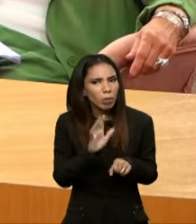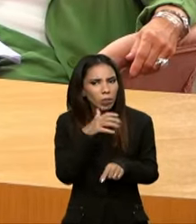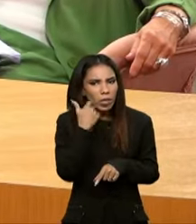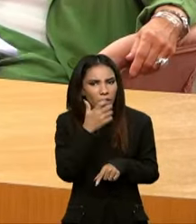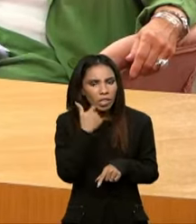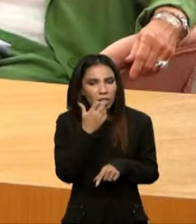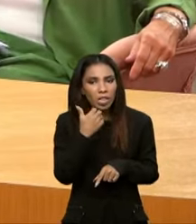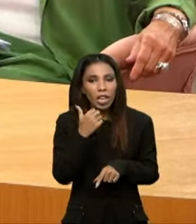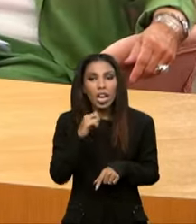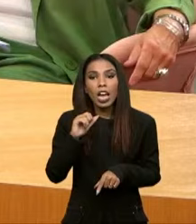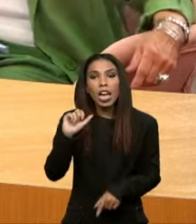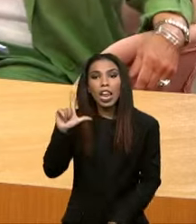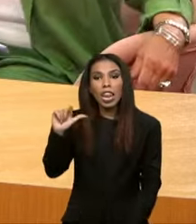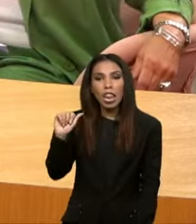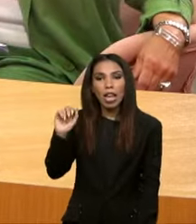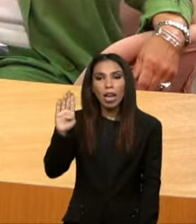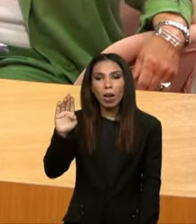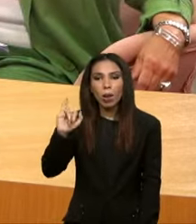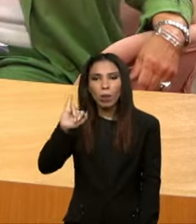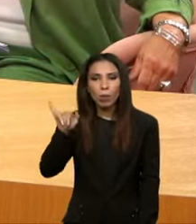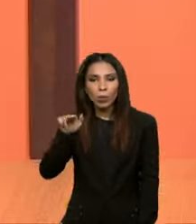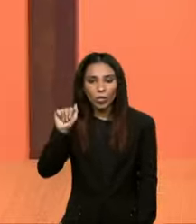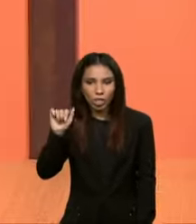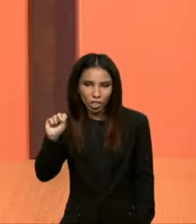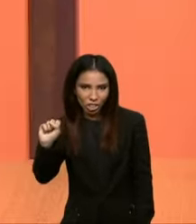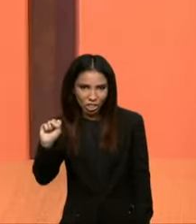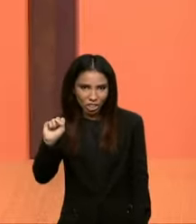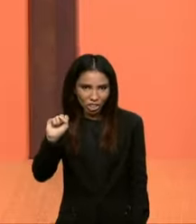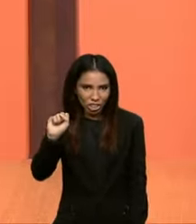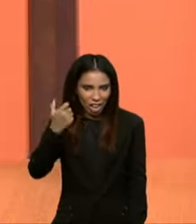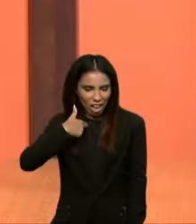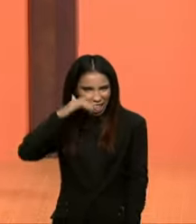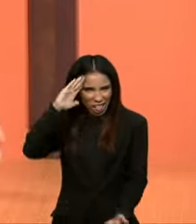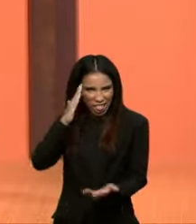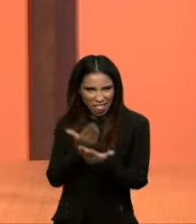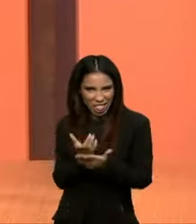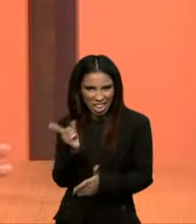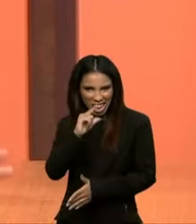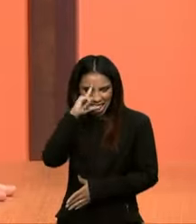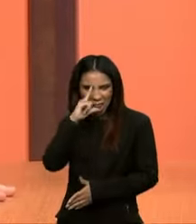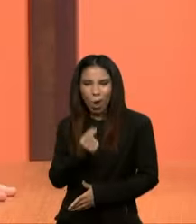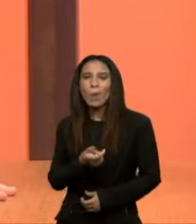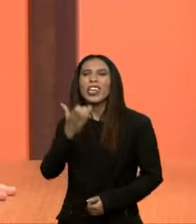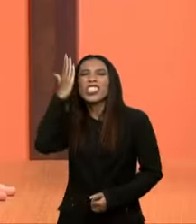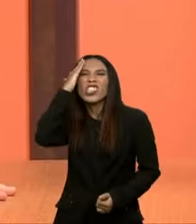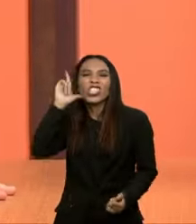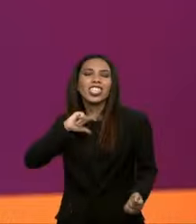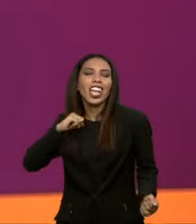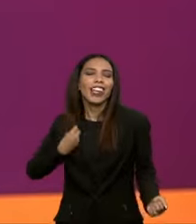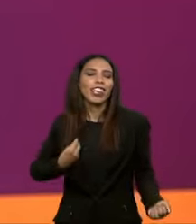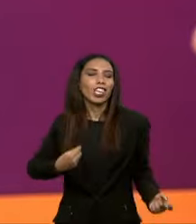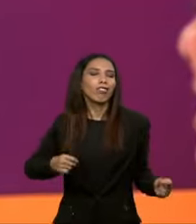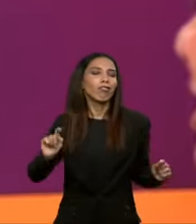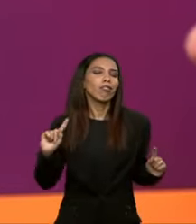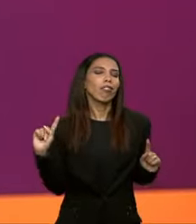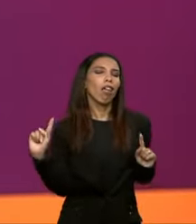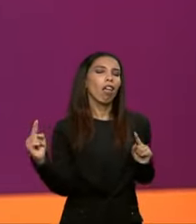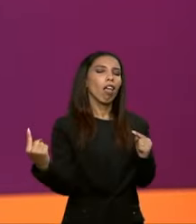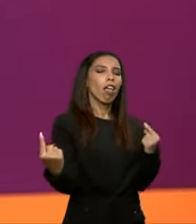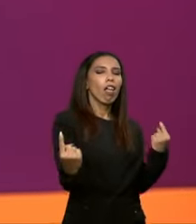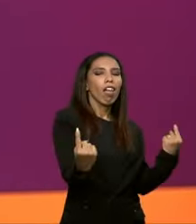Las Brujas. Las Brujas. Eu não creio, não creio que Las Brujas. Espero que ela saia. É o refrão. É o refrão